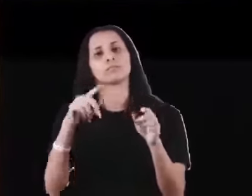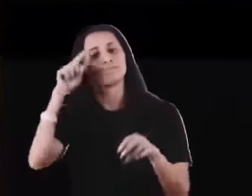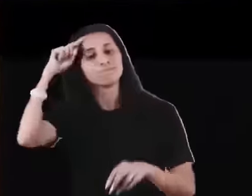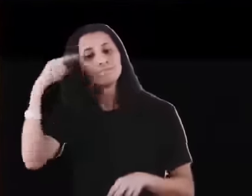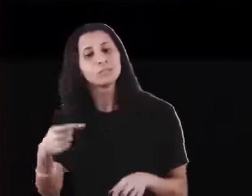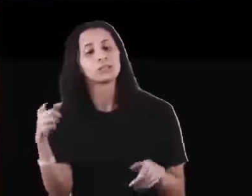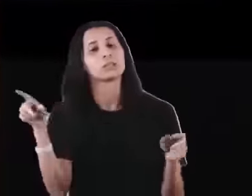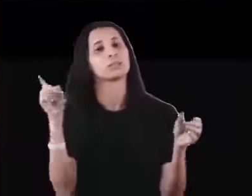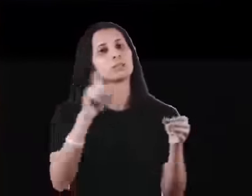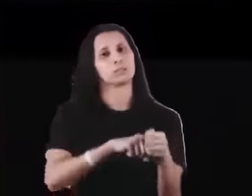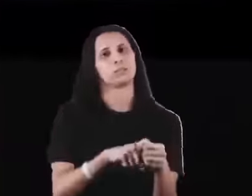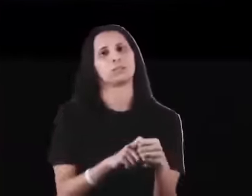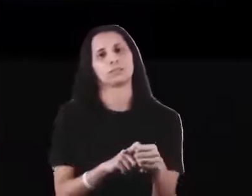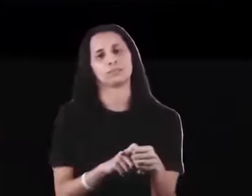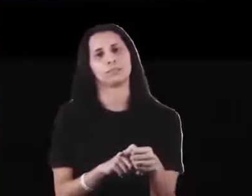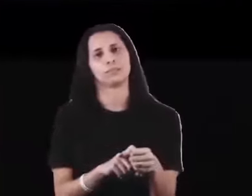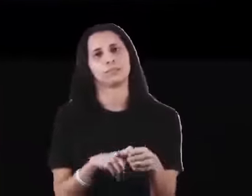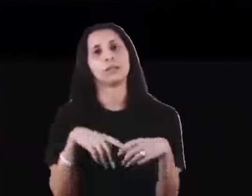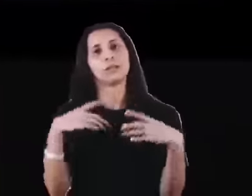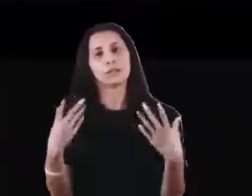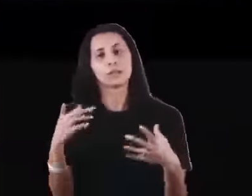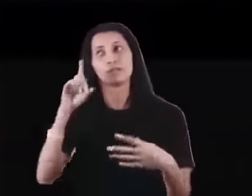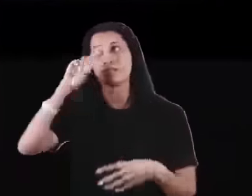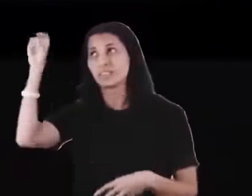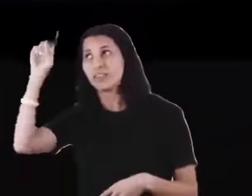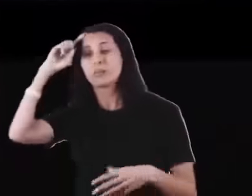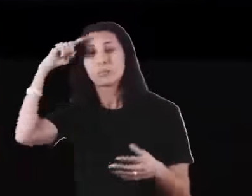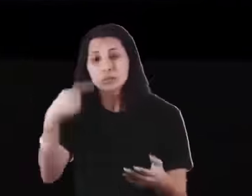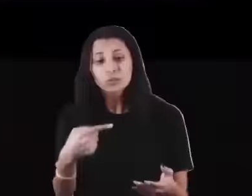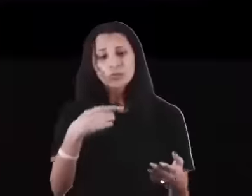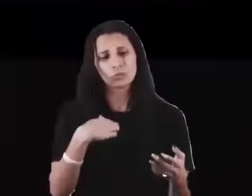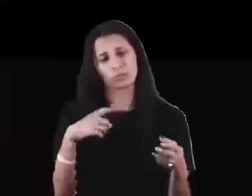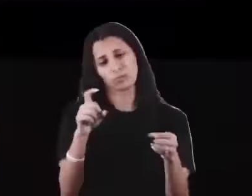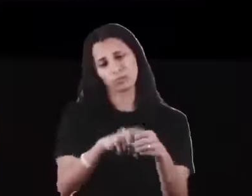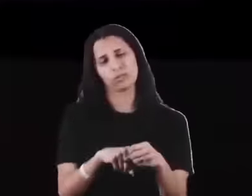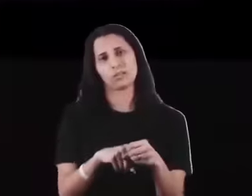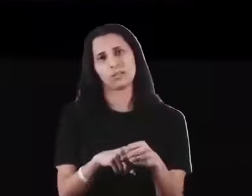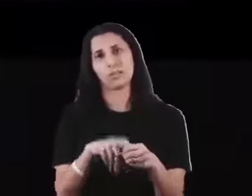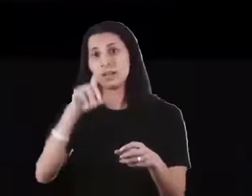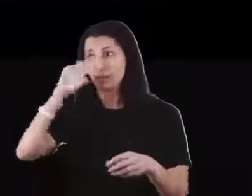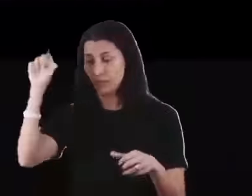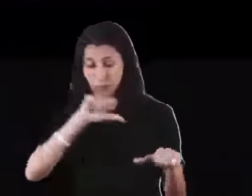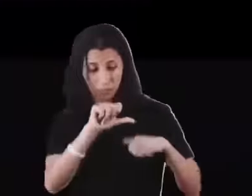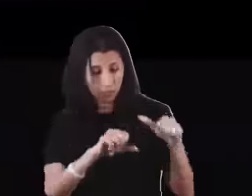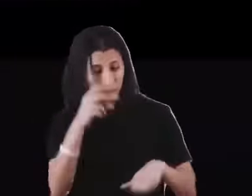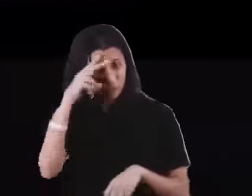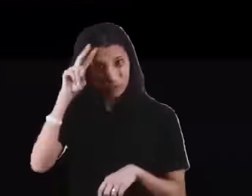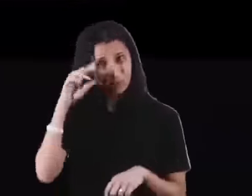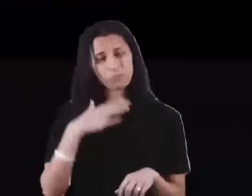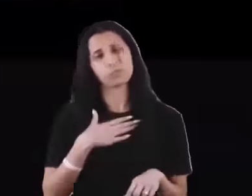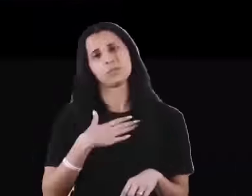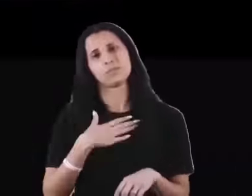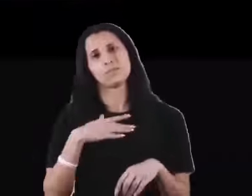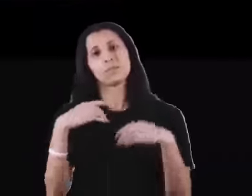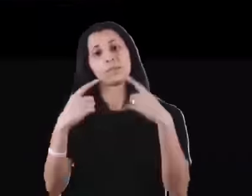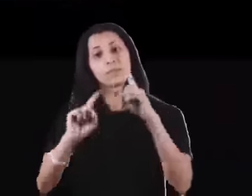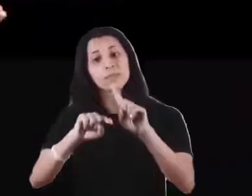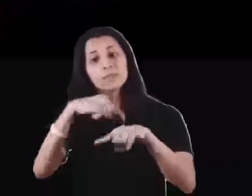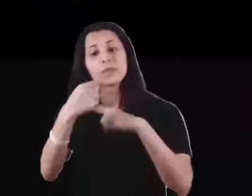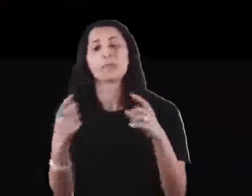Um anjo mandou eu voltar não mandou eu voltar eu vou mudar minha história daqui a pouco ela volta para o desenho de volta